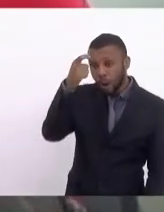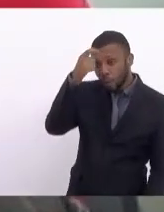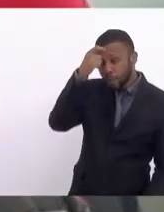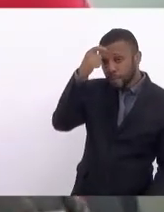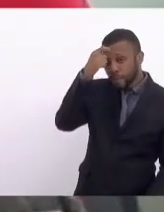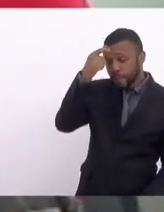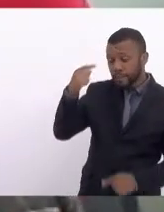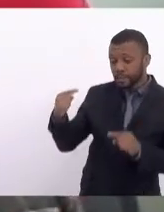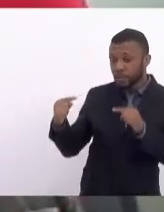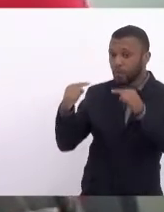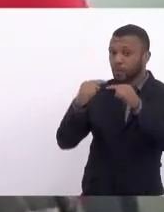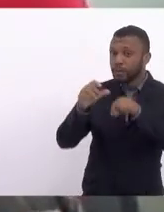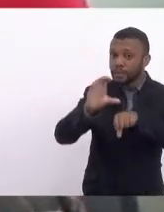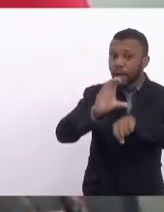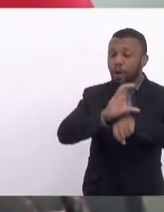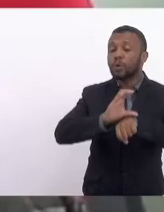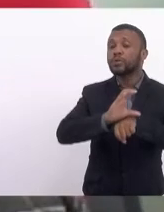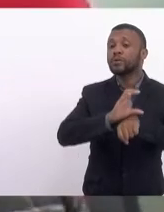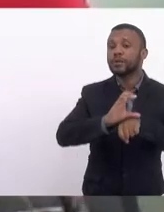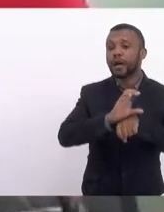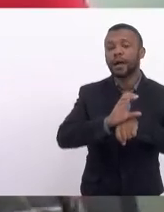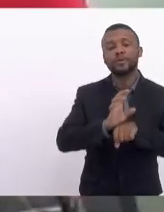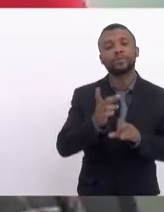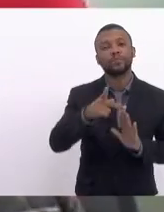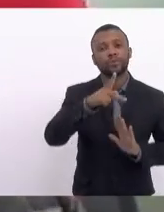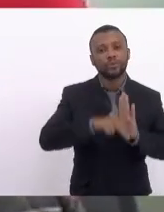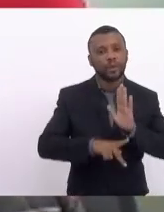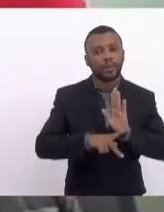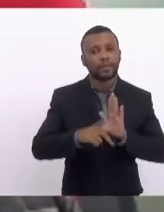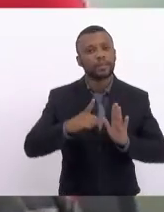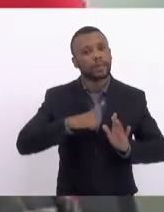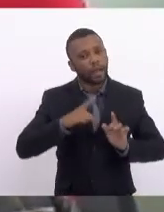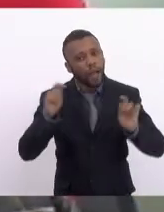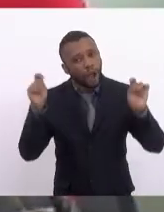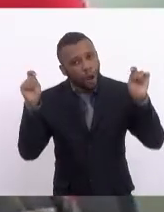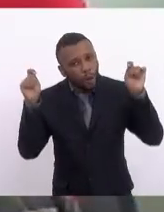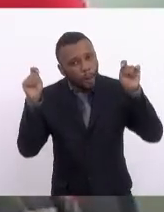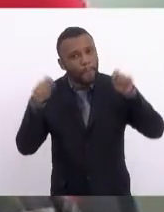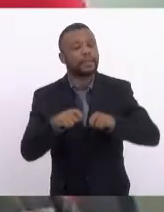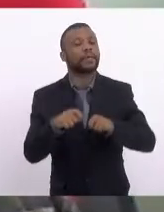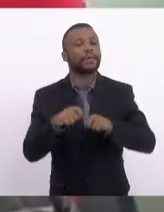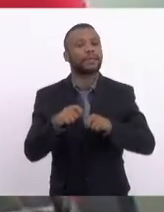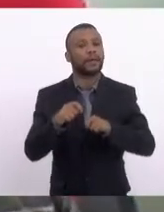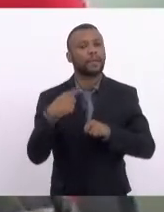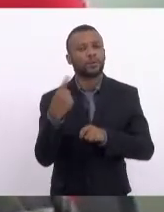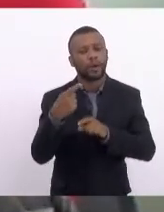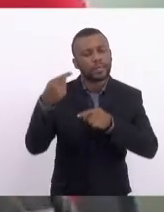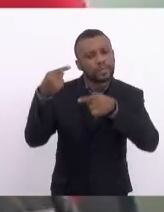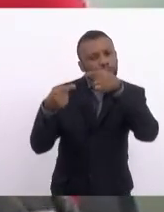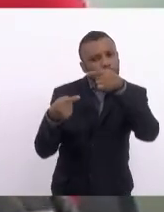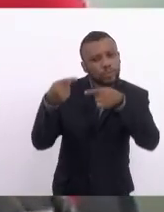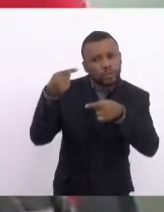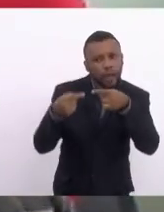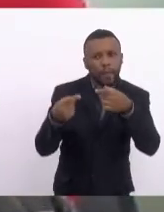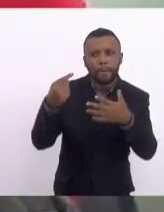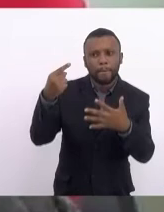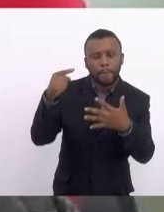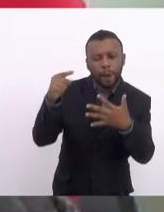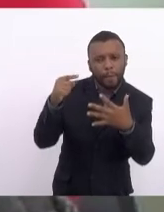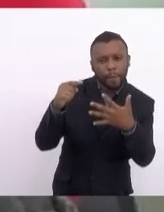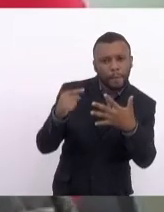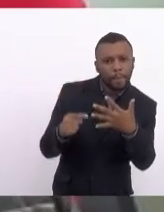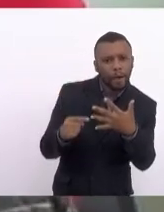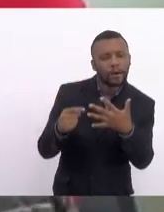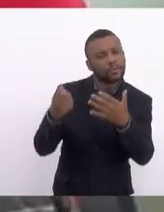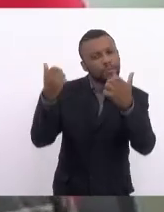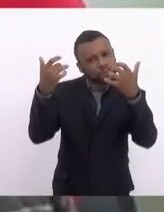né? Discutindo-se aí a competência para deliberar as questões que são tratadas nesse